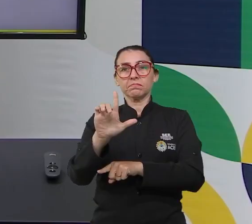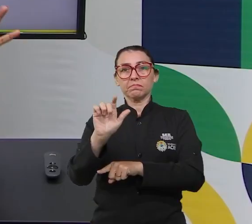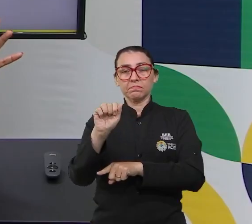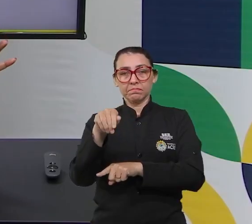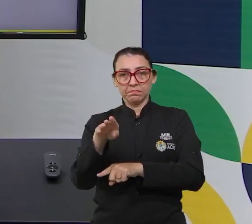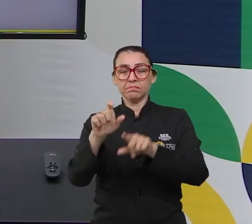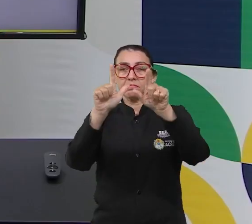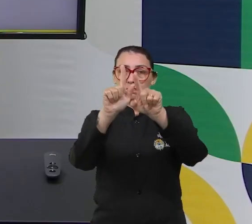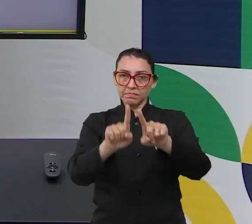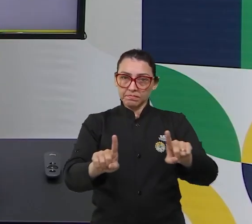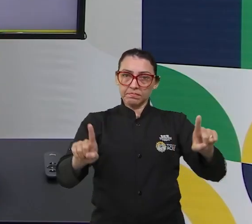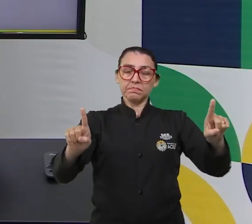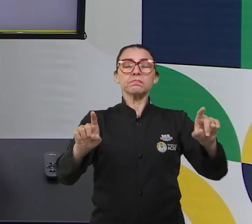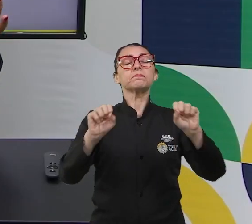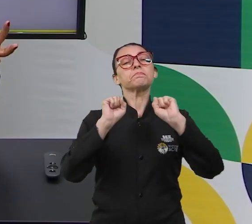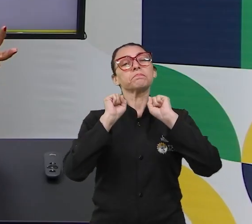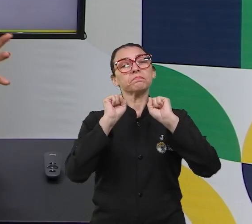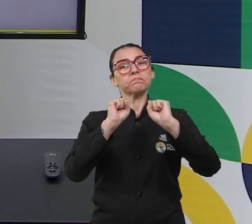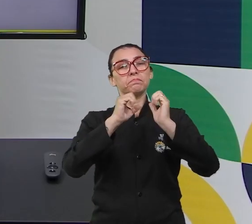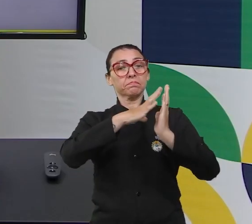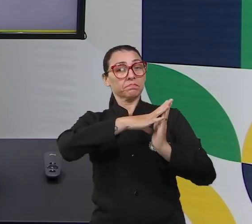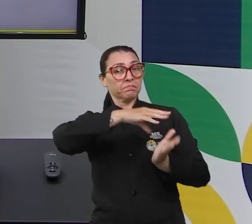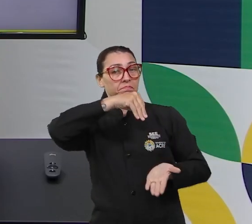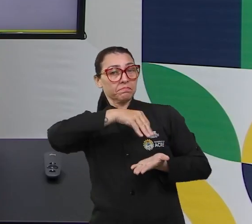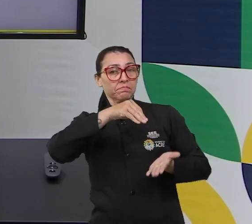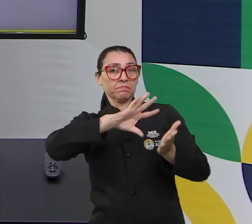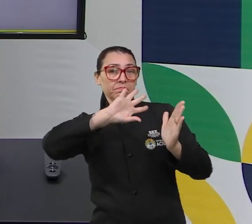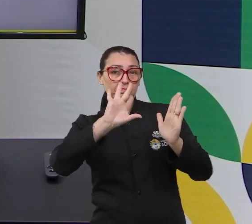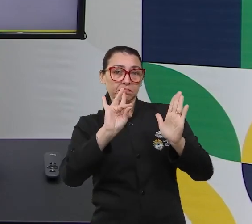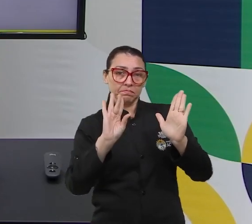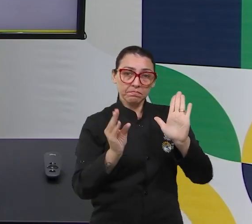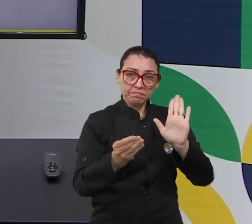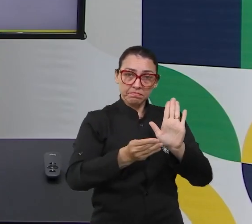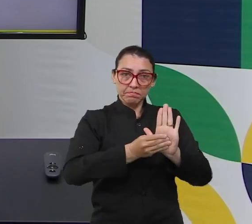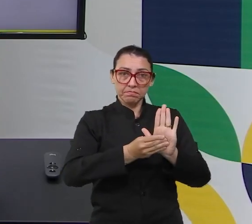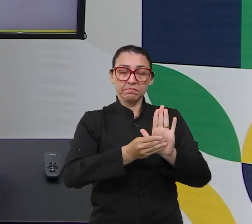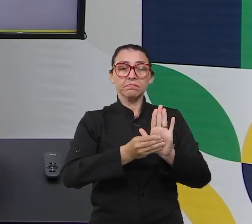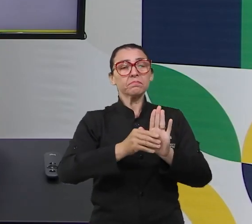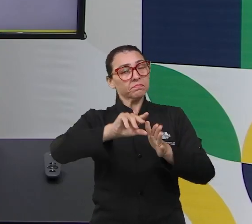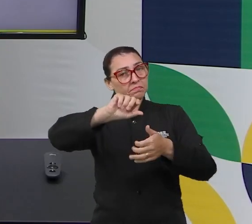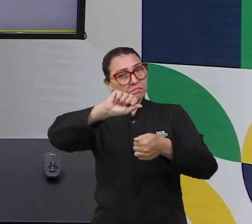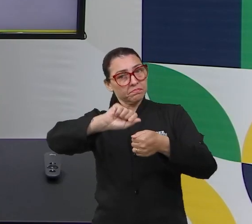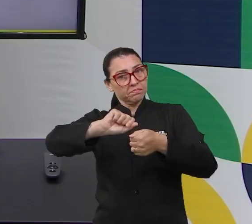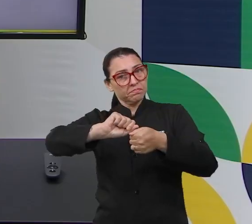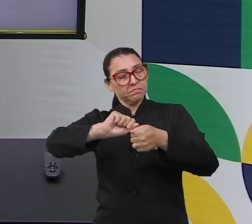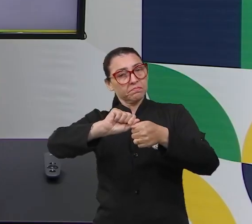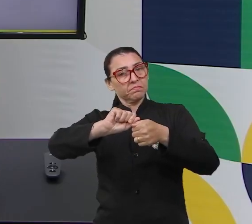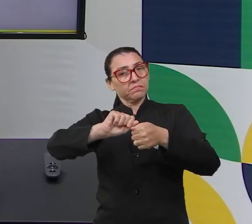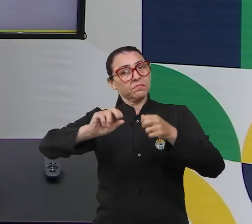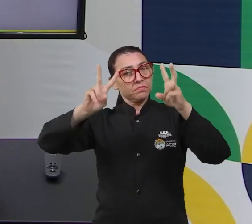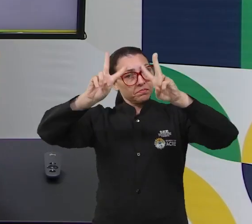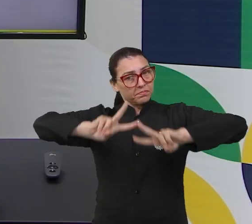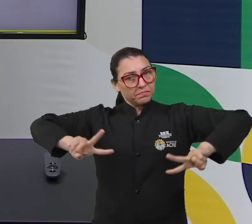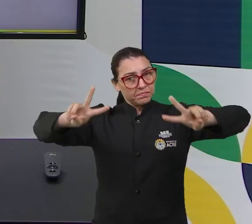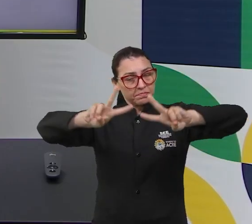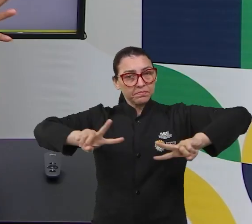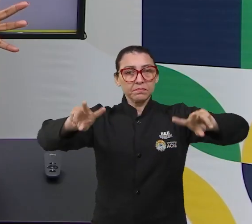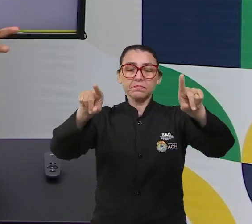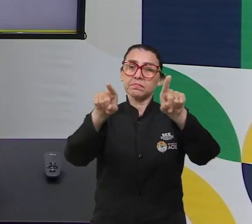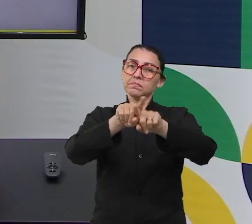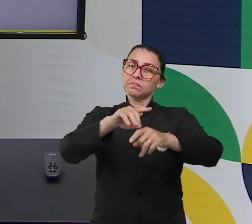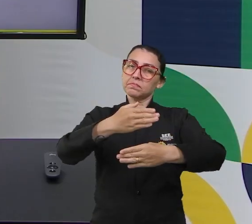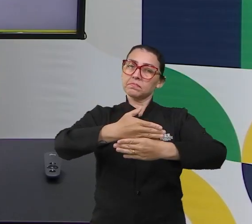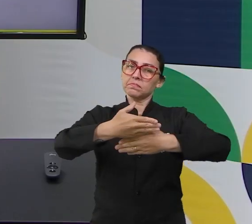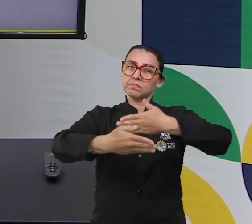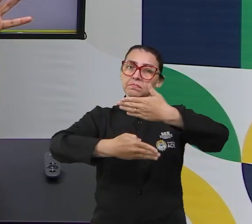que são esses cartazes que eles podem ser impressos e colados fazendo uma composição visual. Então, esses